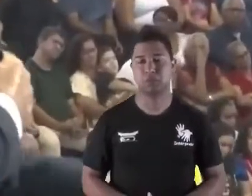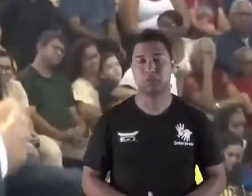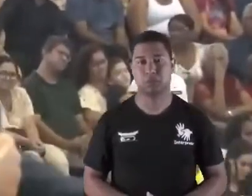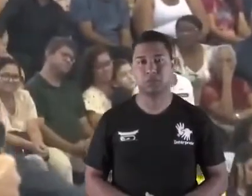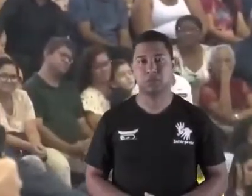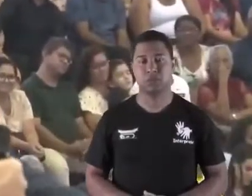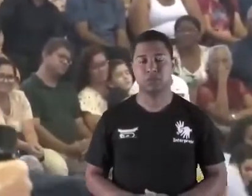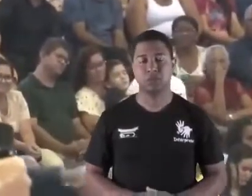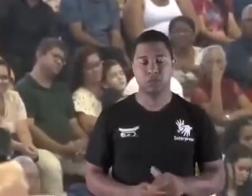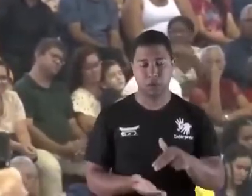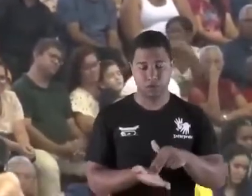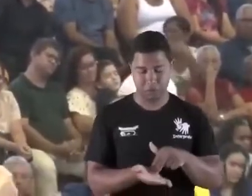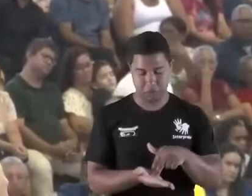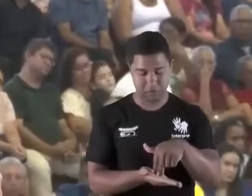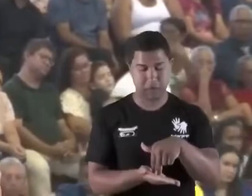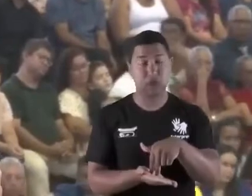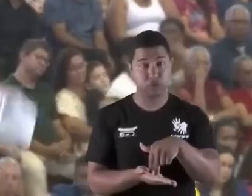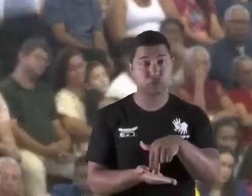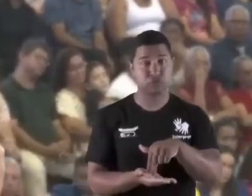Para frente,